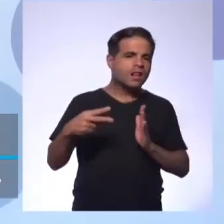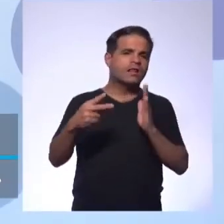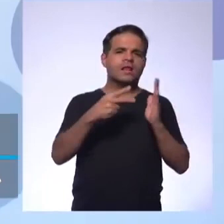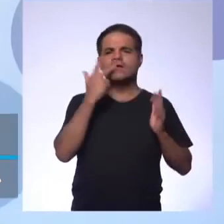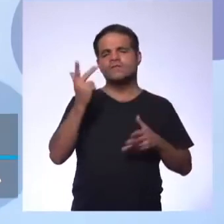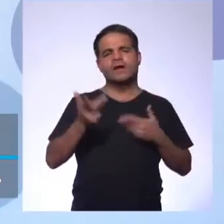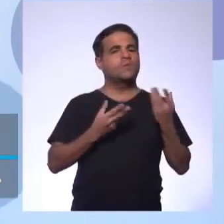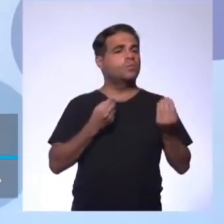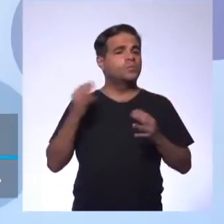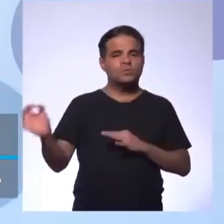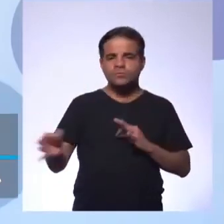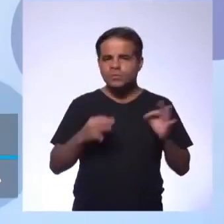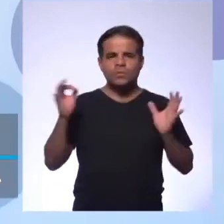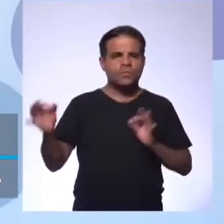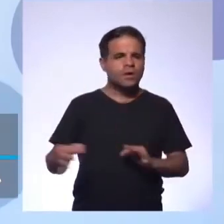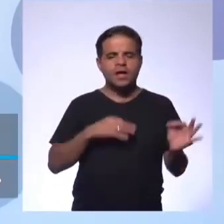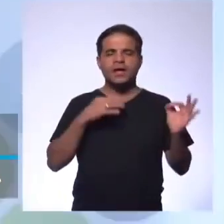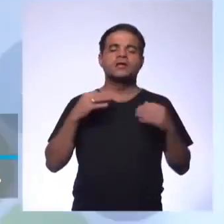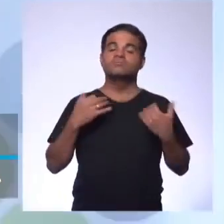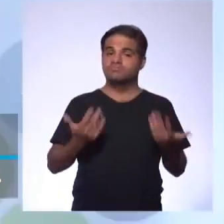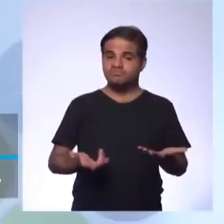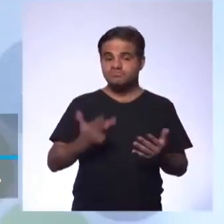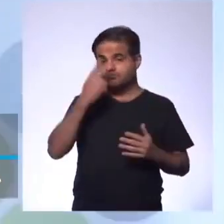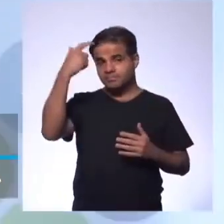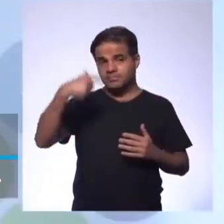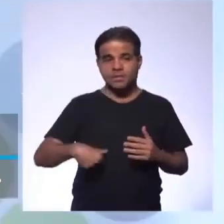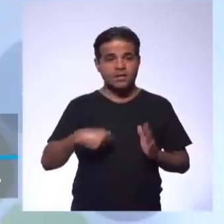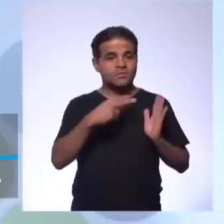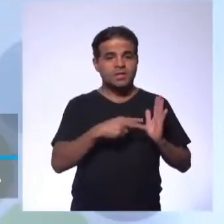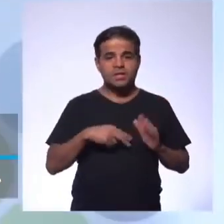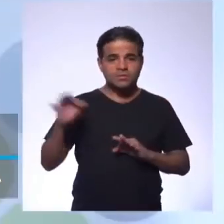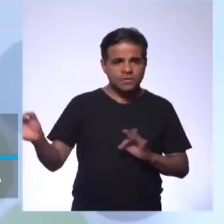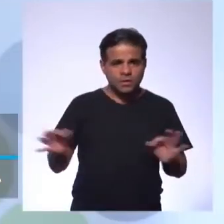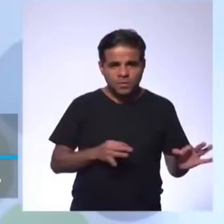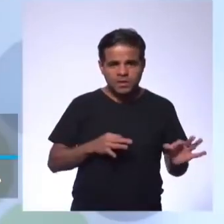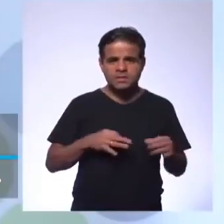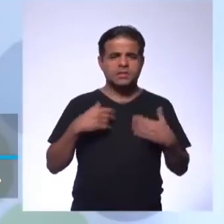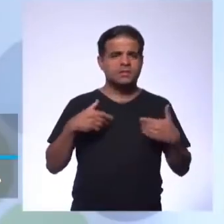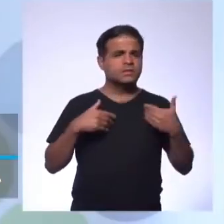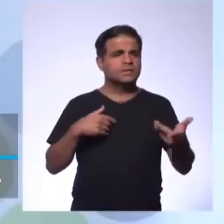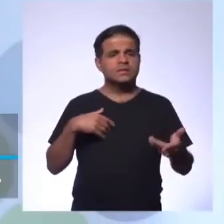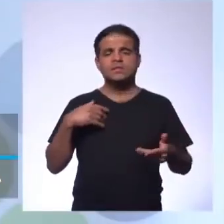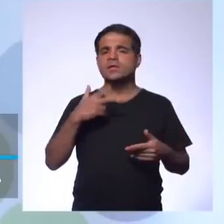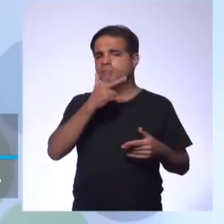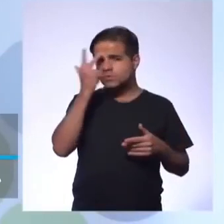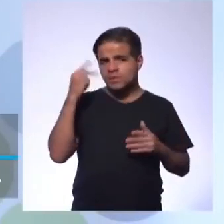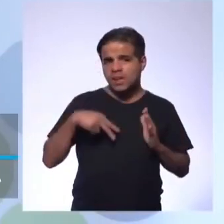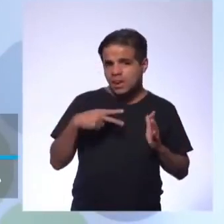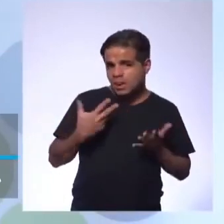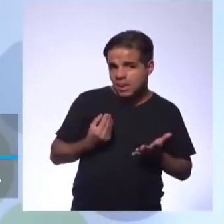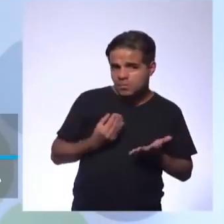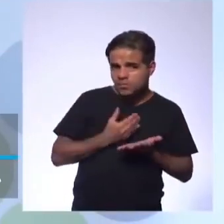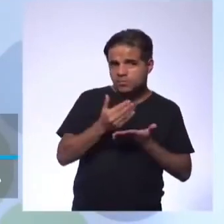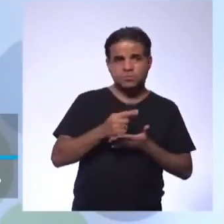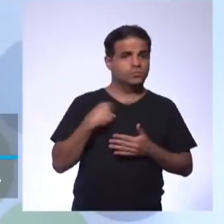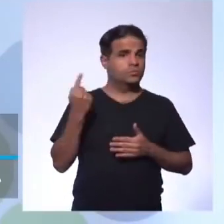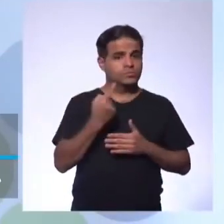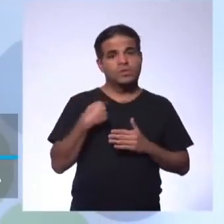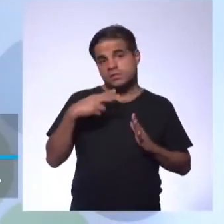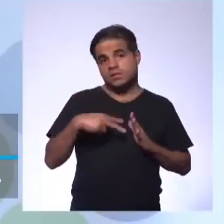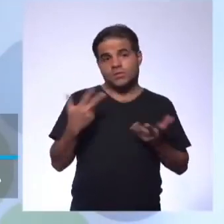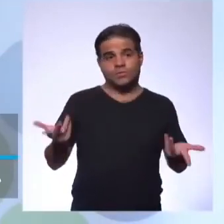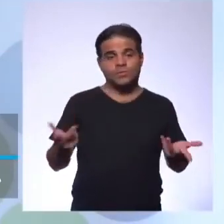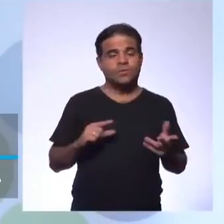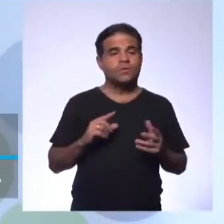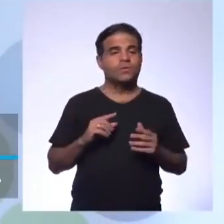sobre da frequência. frequência. Sim. Então, o leitor não é só aquele que lê com frequência, não. Então, o leitor é aquele que lê bastante. Então, todos somos leitores.